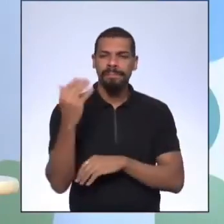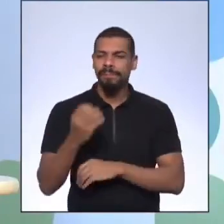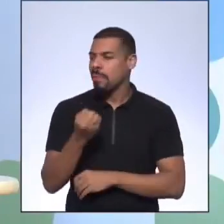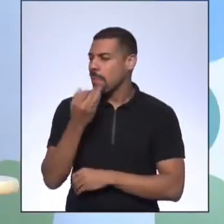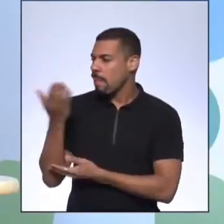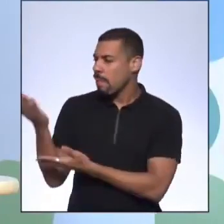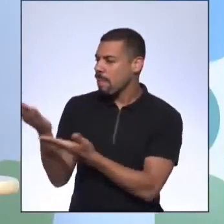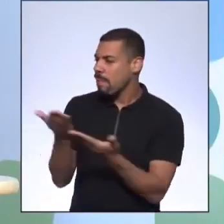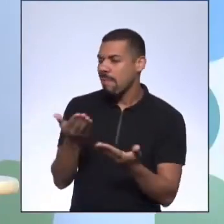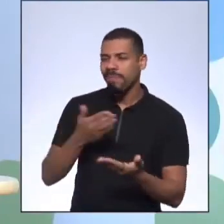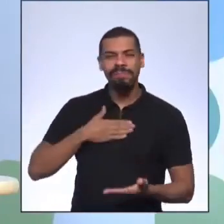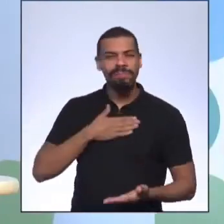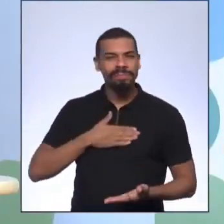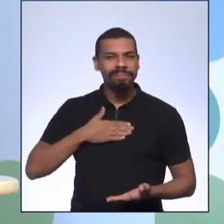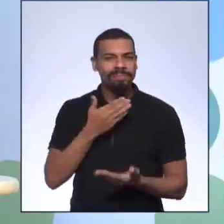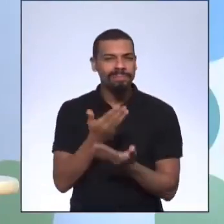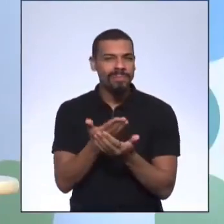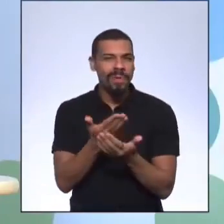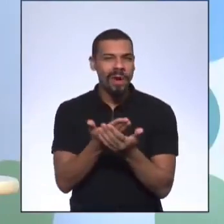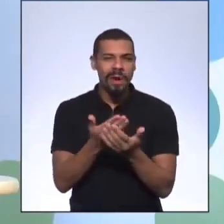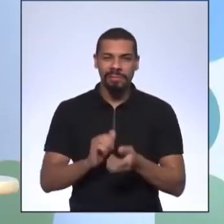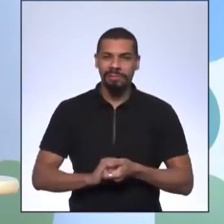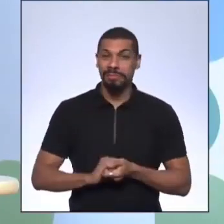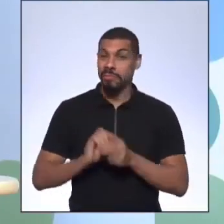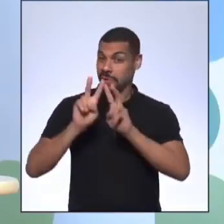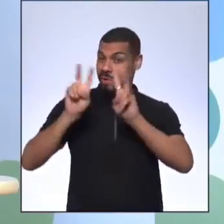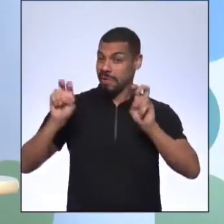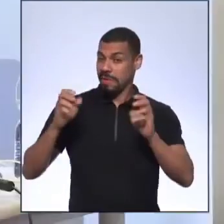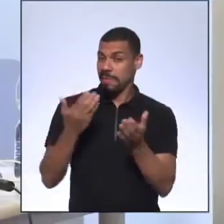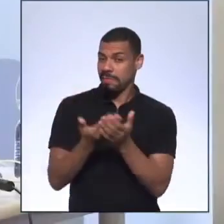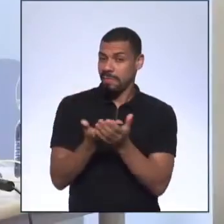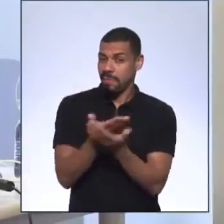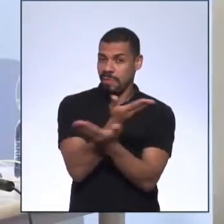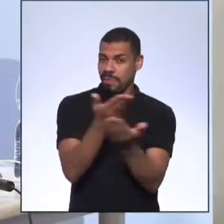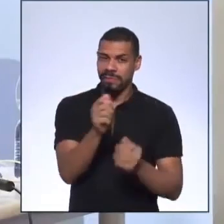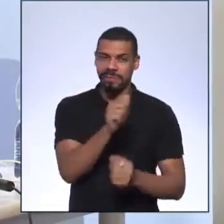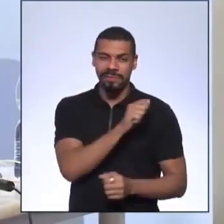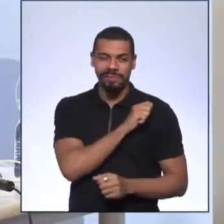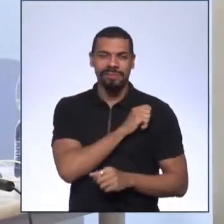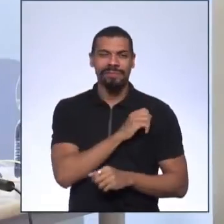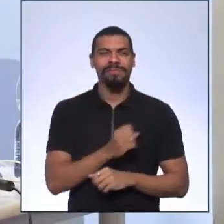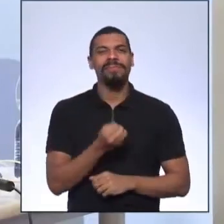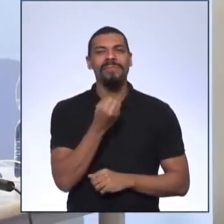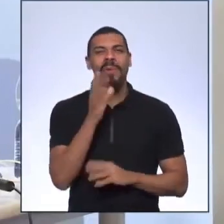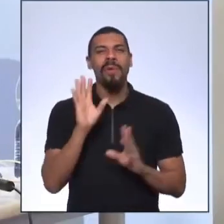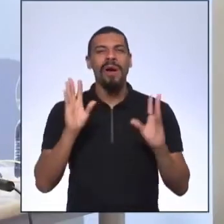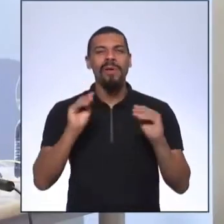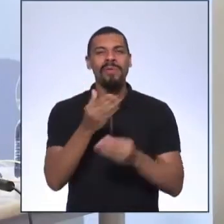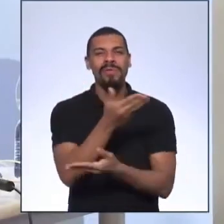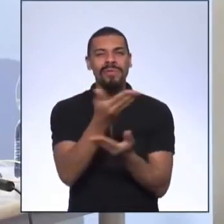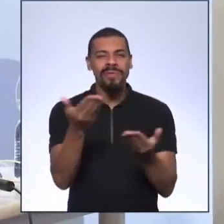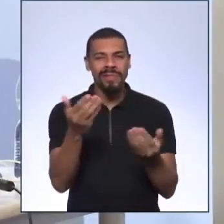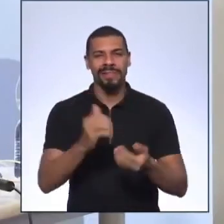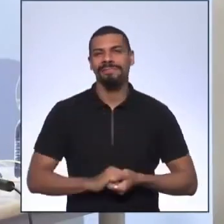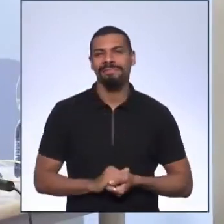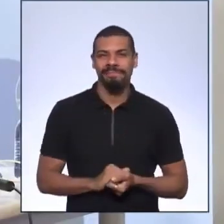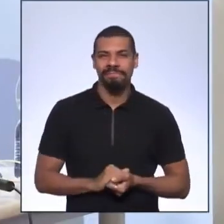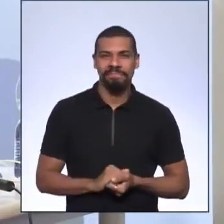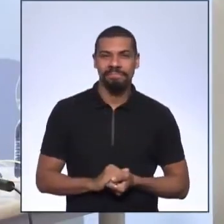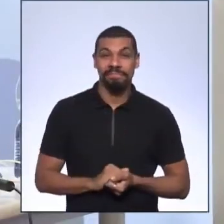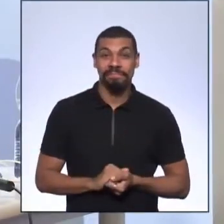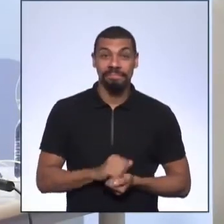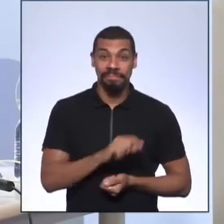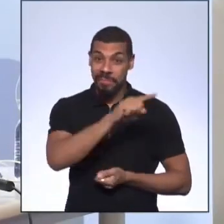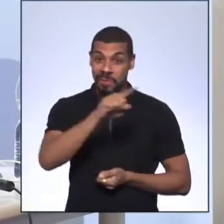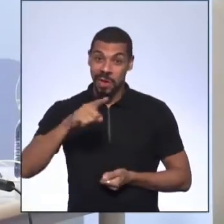aula e vamos juntas trabalhar esse tema com o pessoal, ok? Ok, boa noite, Aline, boa noite, pessoal.